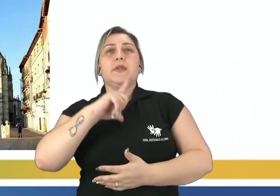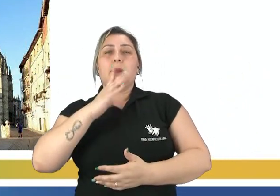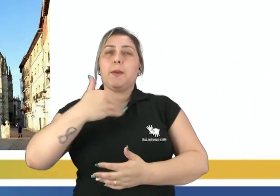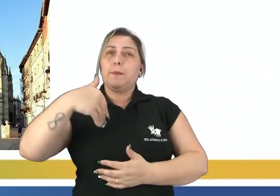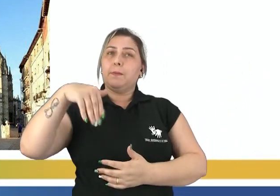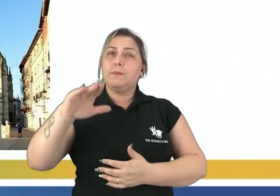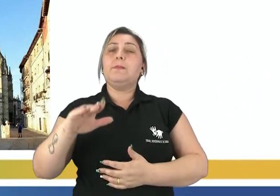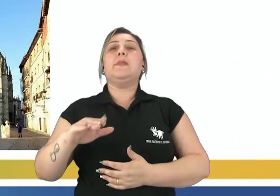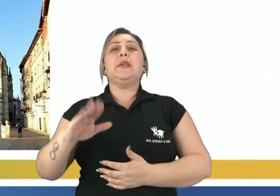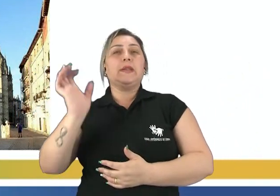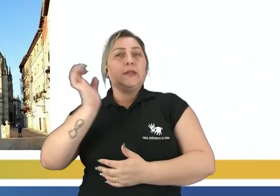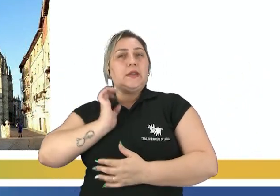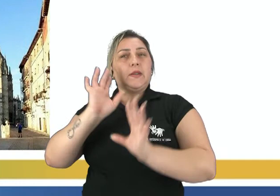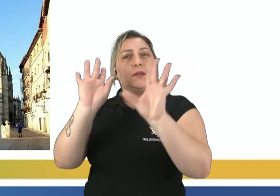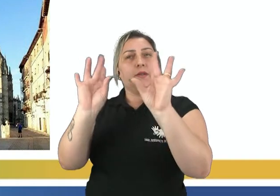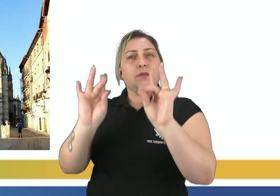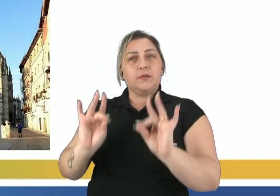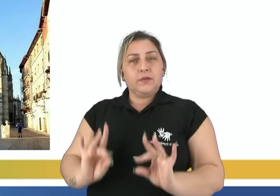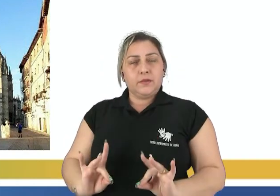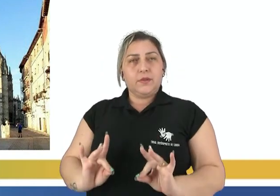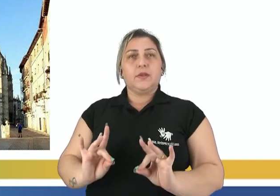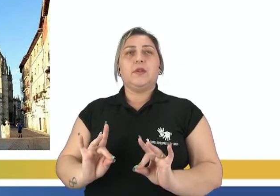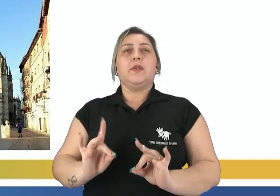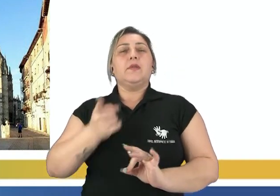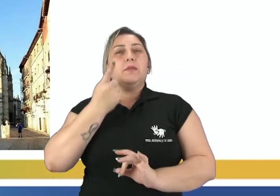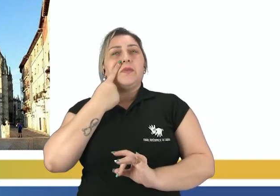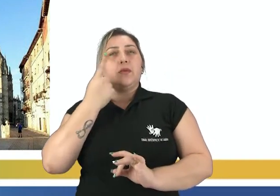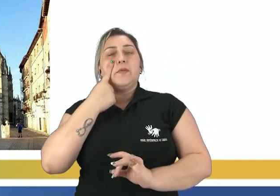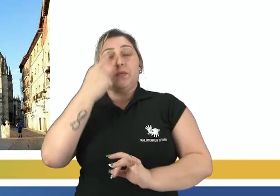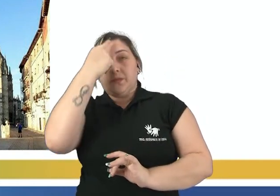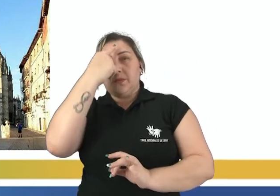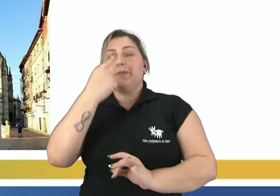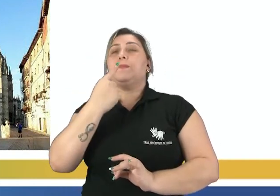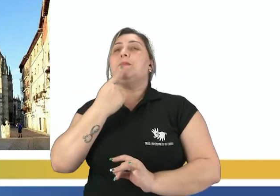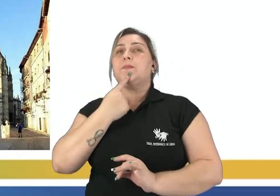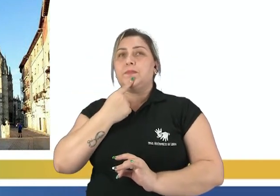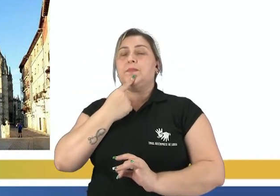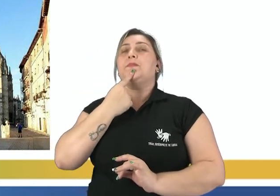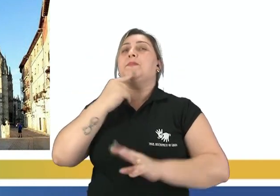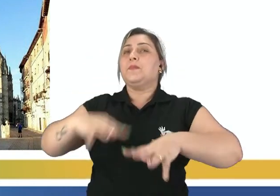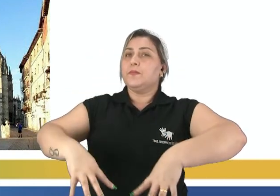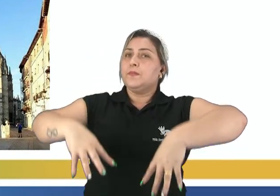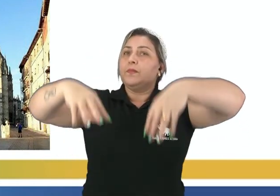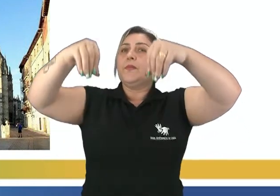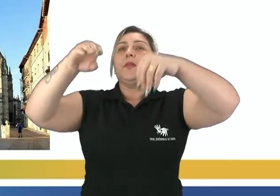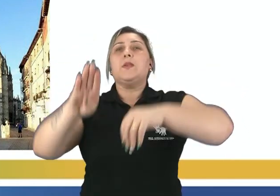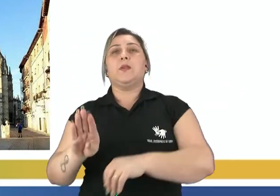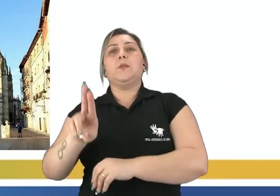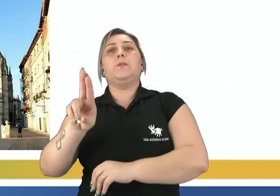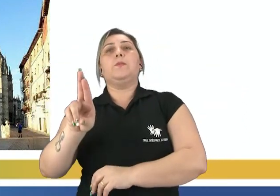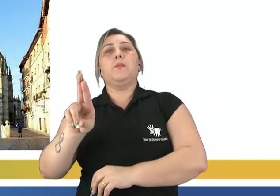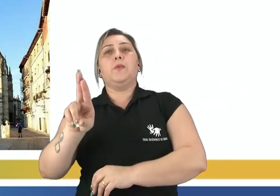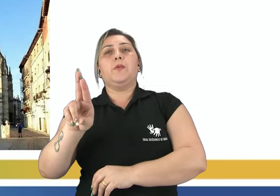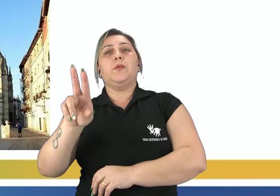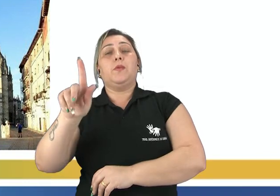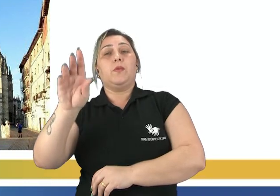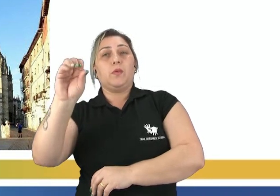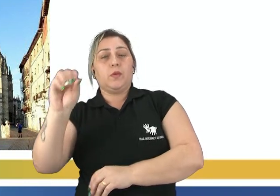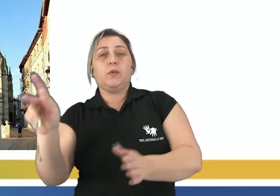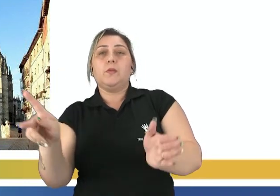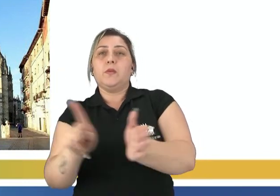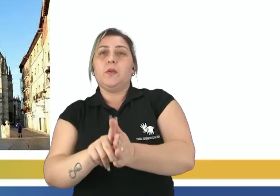essa riqueza de detalhes, certo? Vocês podem ver na imagem aí da Catedral de Burgos, que fica na Espanha, que é uma